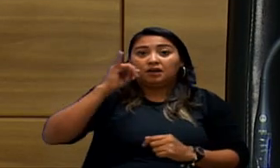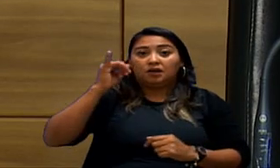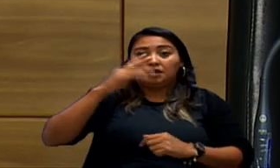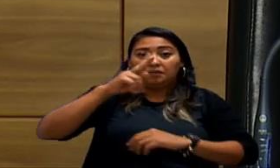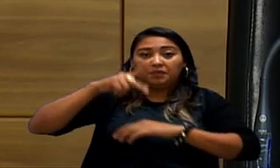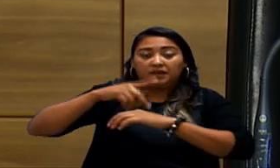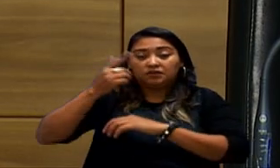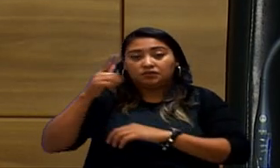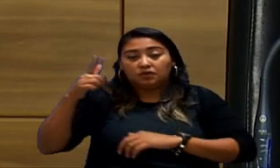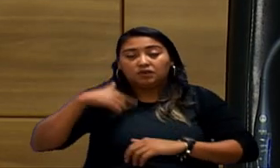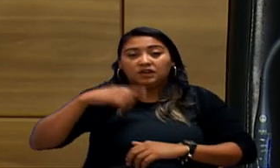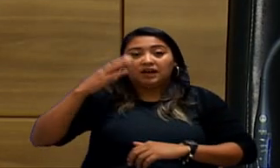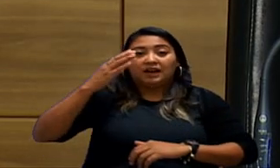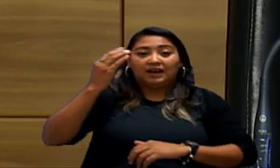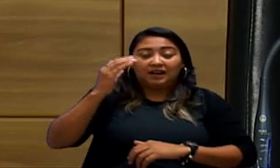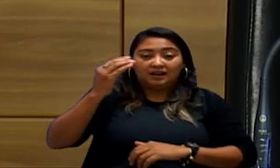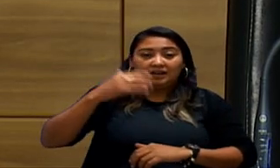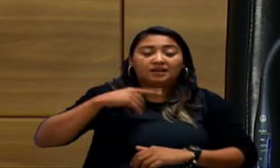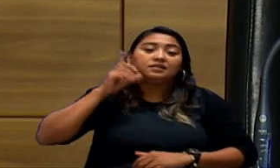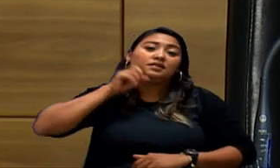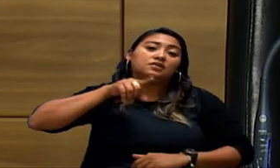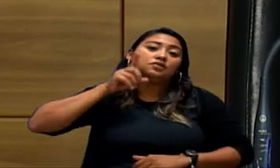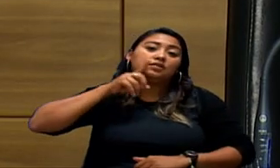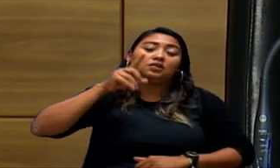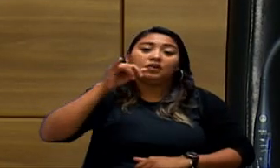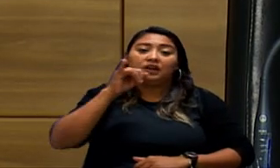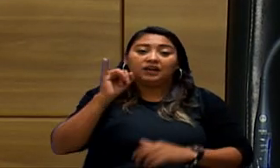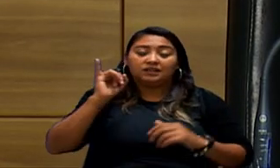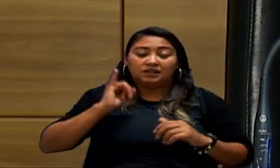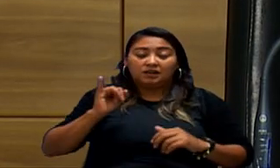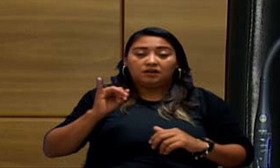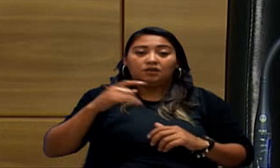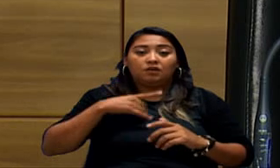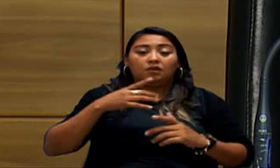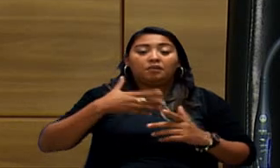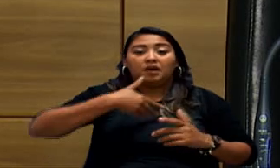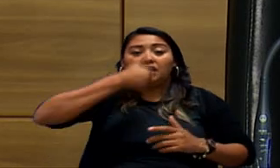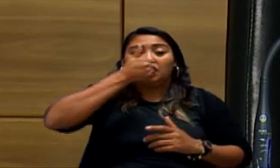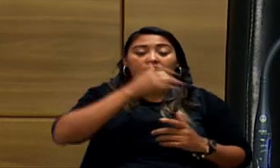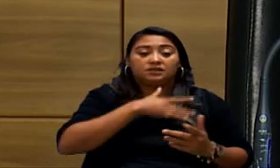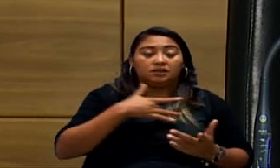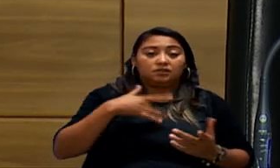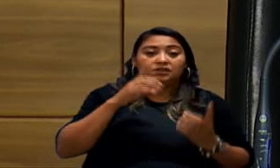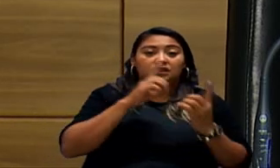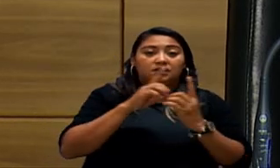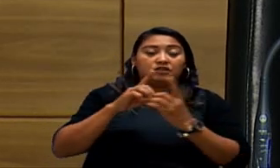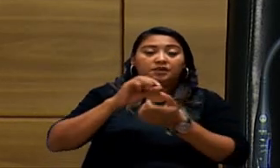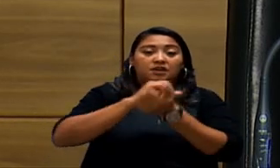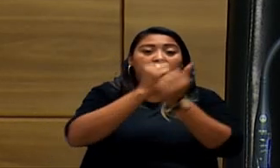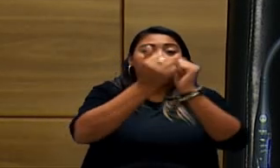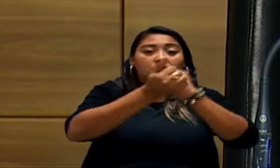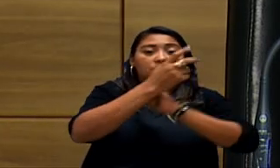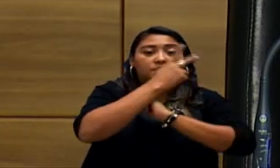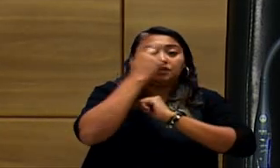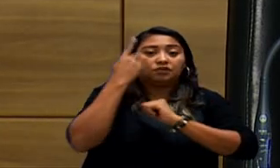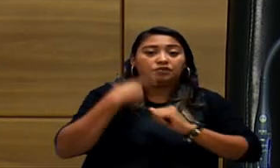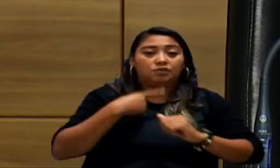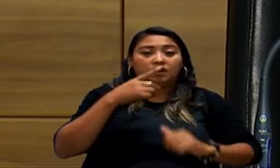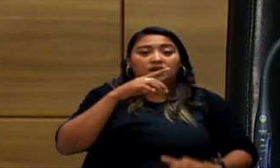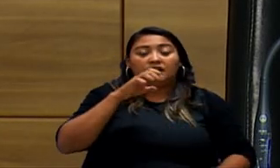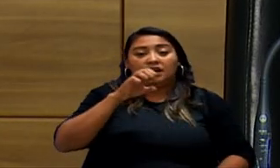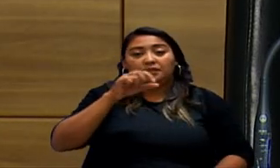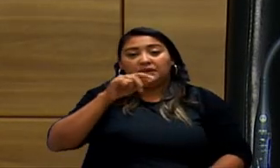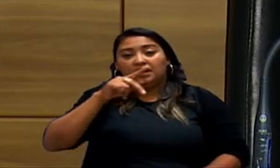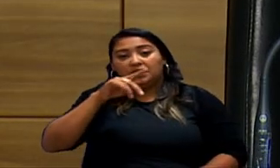Canadá, Estados Unidos e Israel, proporcionando maior acesso à saúde e atendimento adequado aos pacientes portadores de